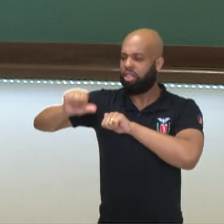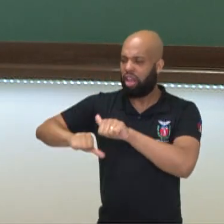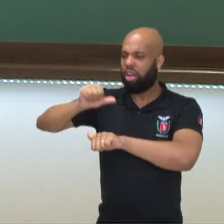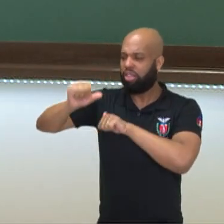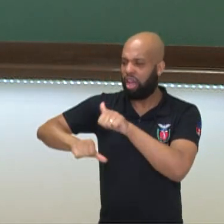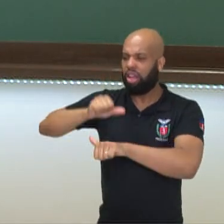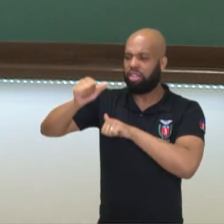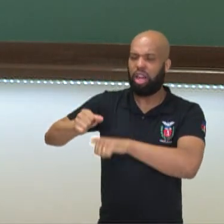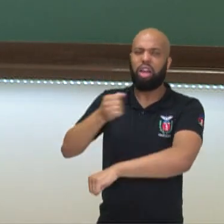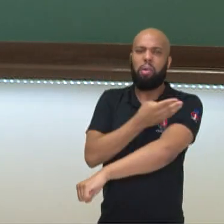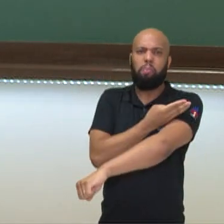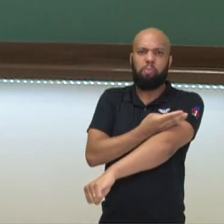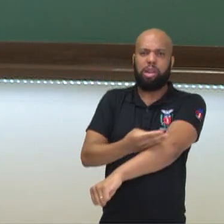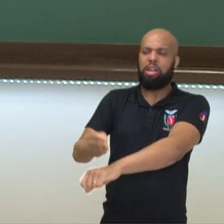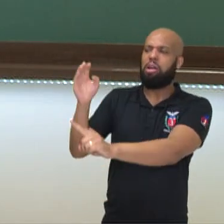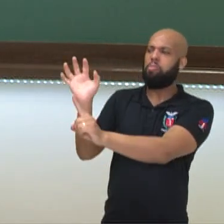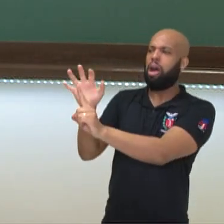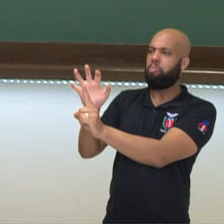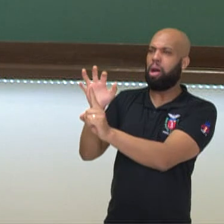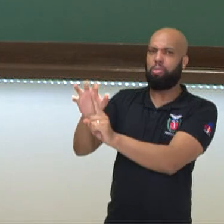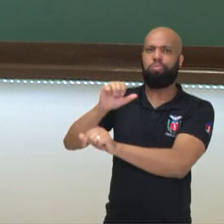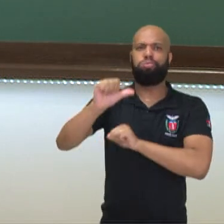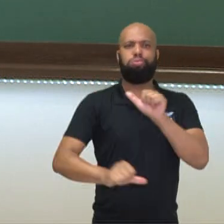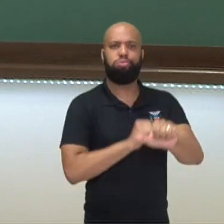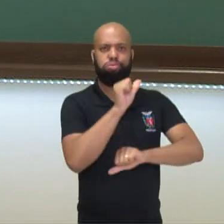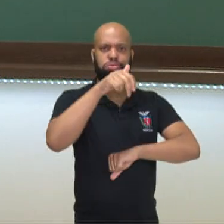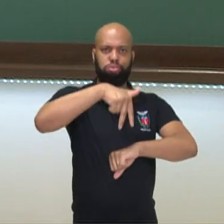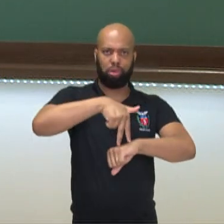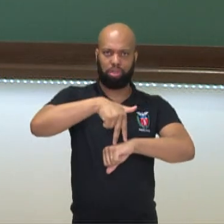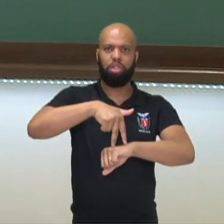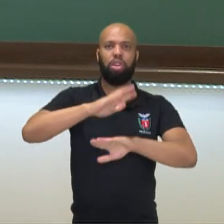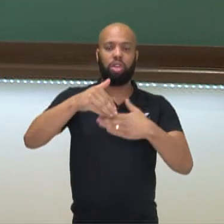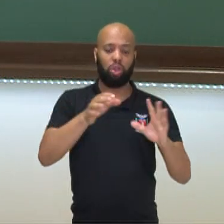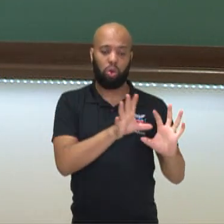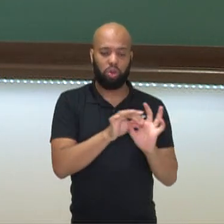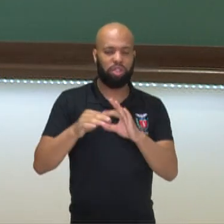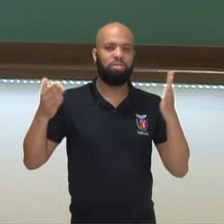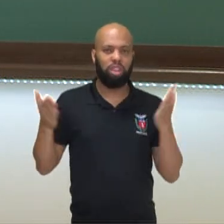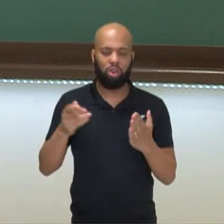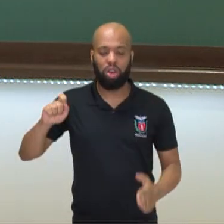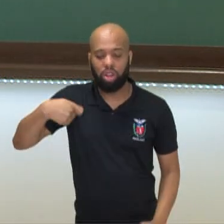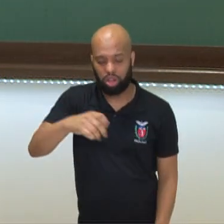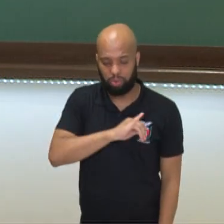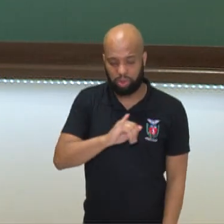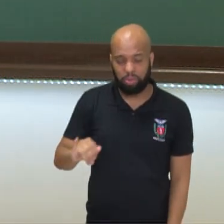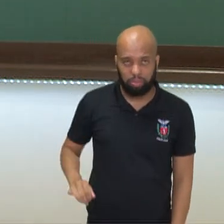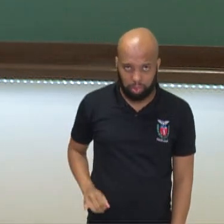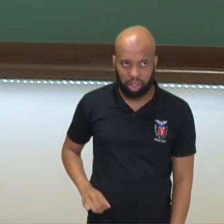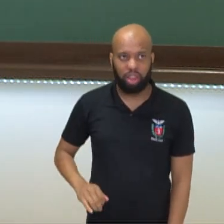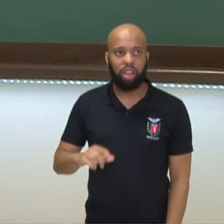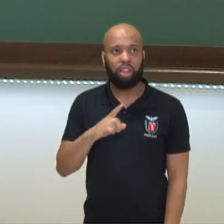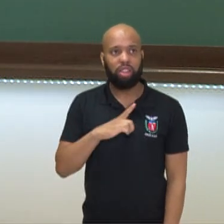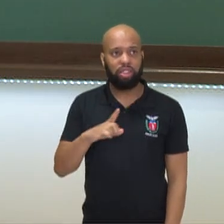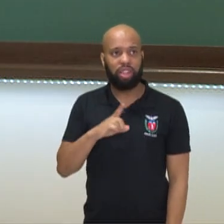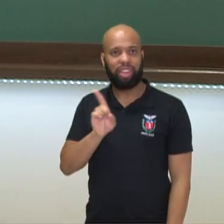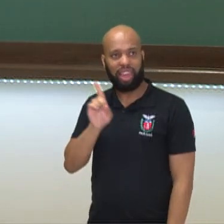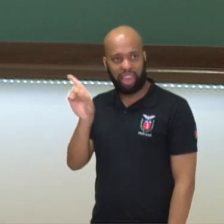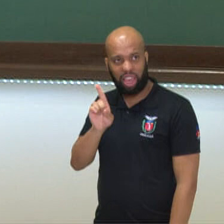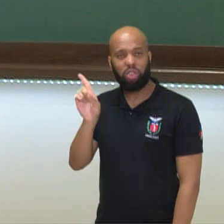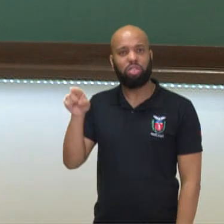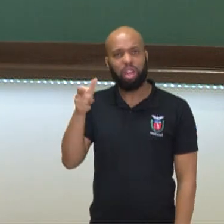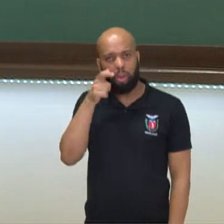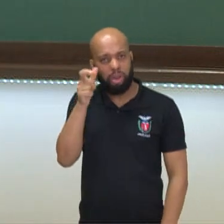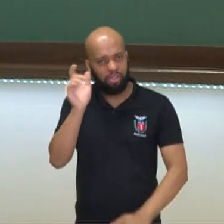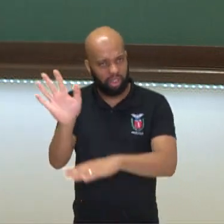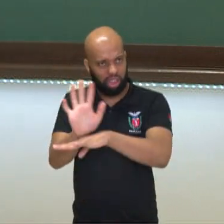aparecem na peça. Então, essa relação pacífica é encenada exatamente nesse contexto que nós temos do Império, na peça O Guarani. Assista, vale